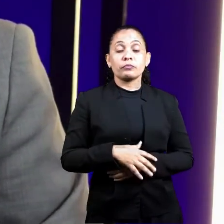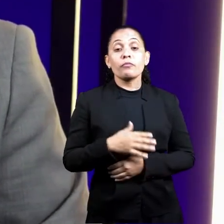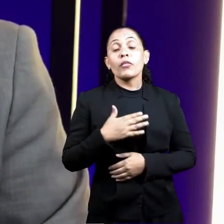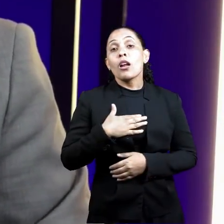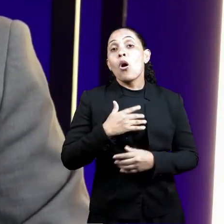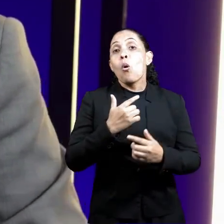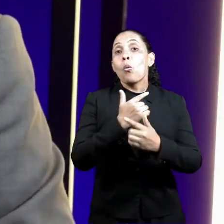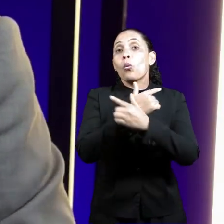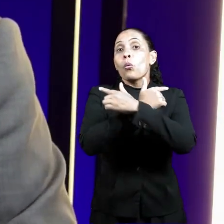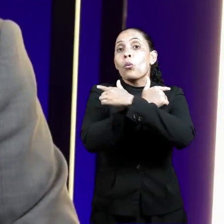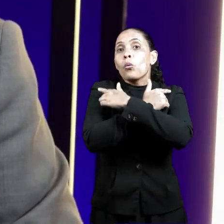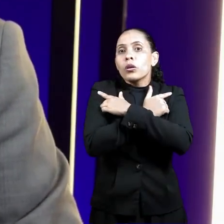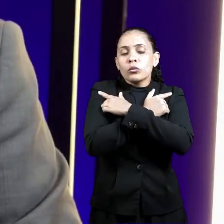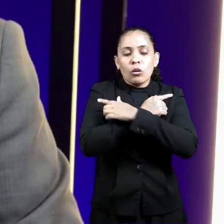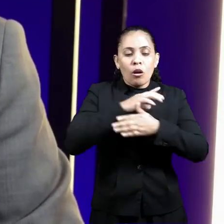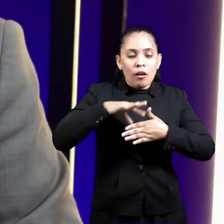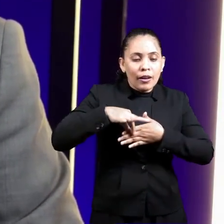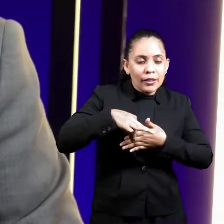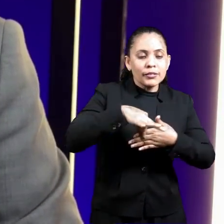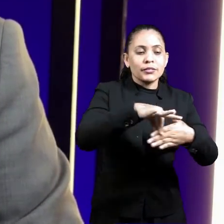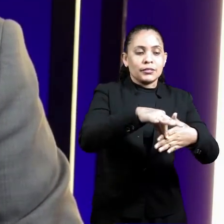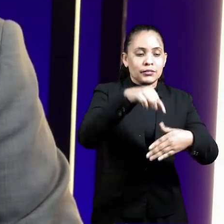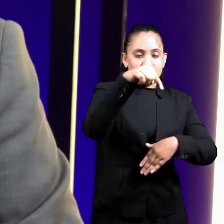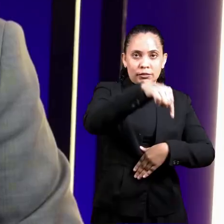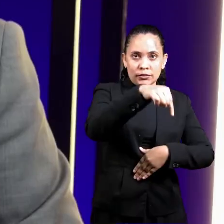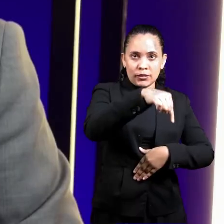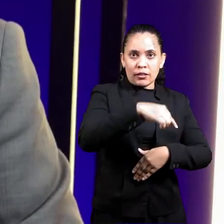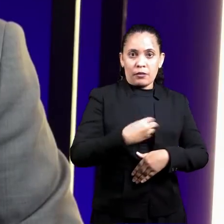quando Ló ele está cativo,